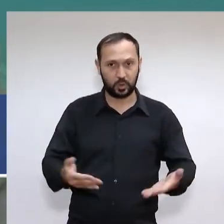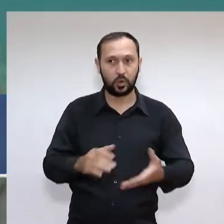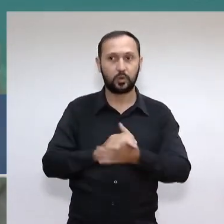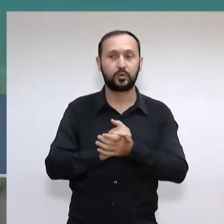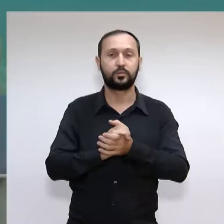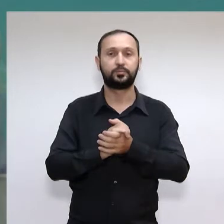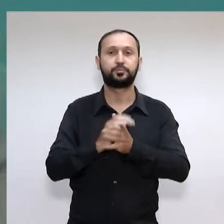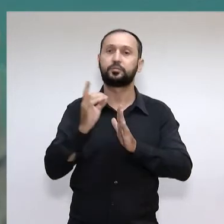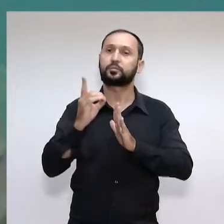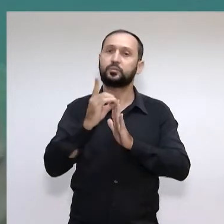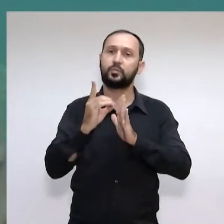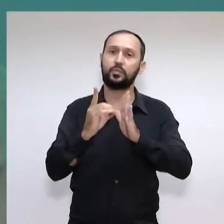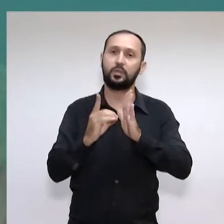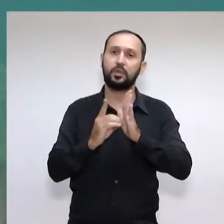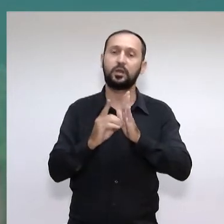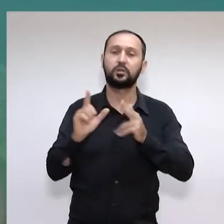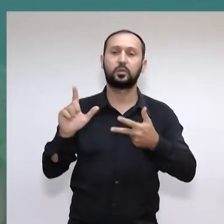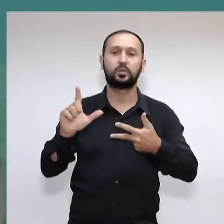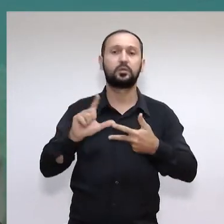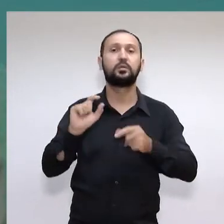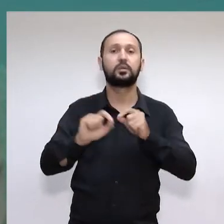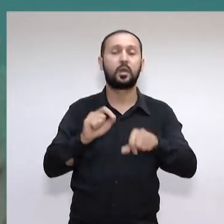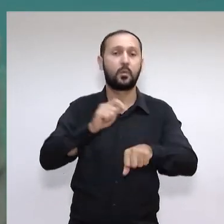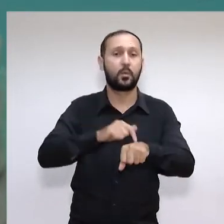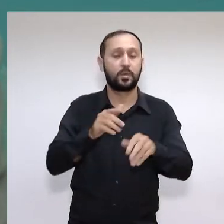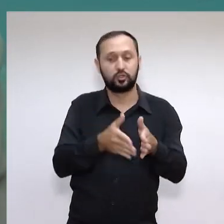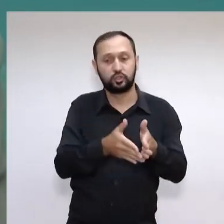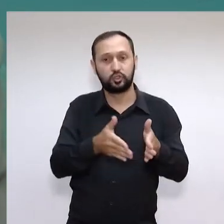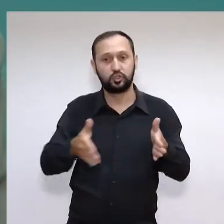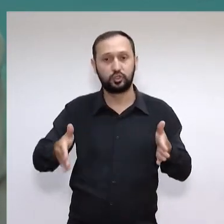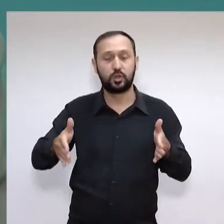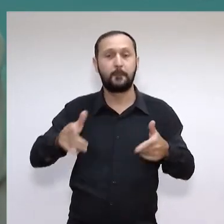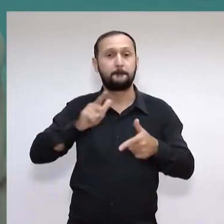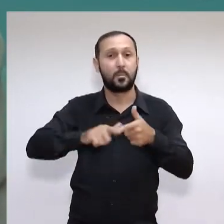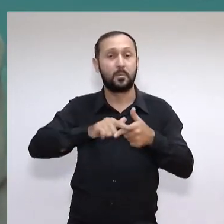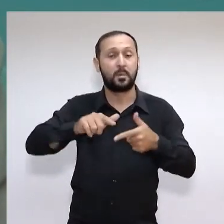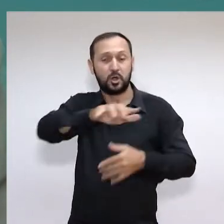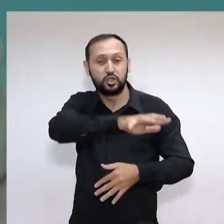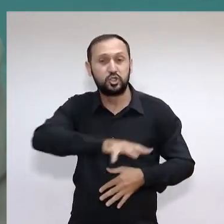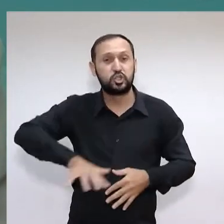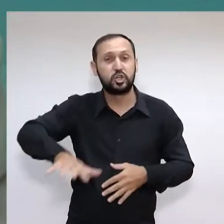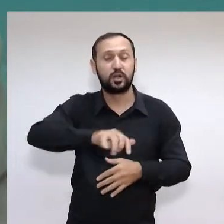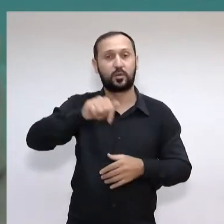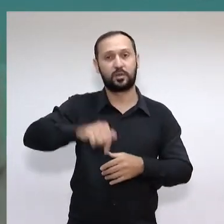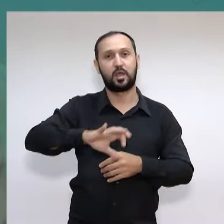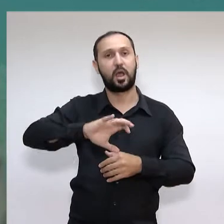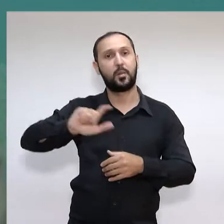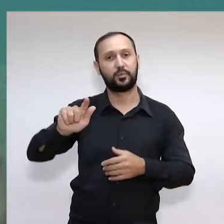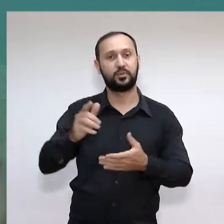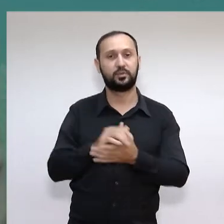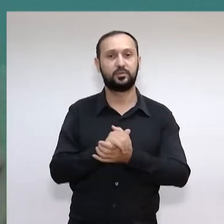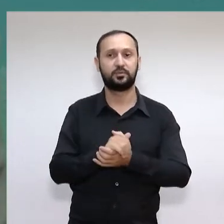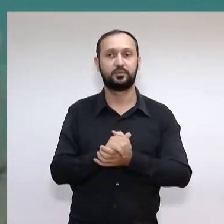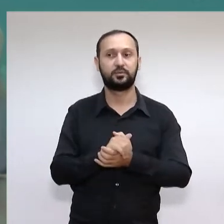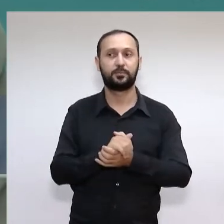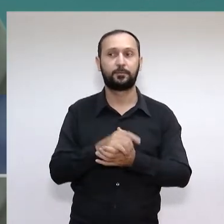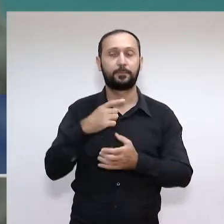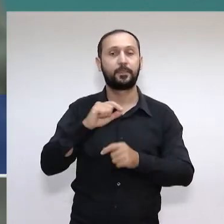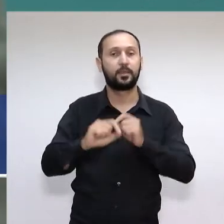casa, um pedido de decreto legislativo, que é a decretação de estado de calamidade do município de Campo Grande.